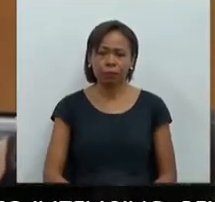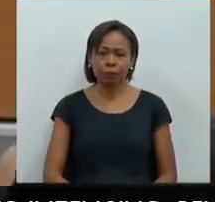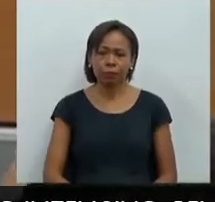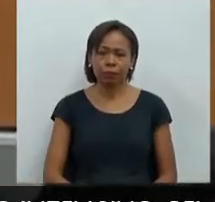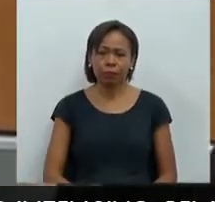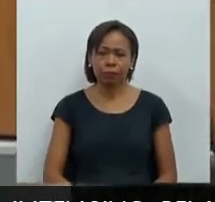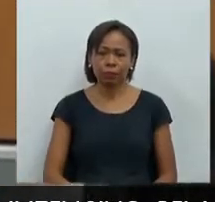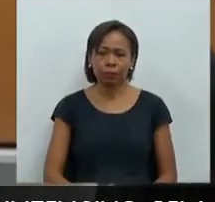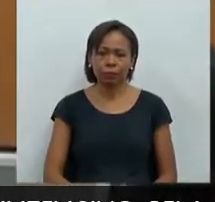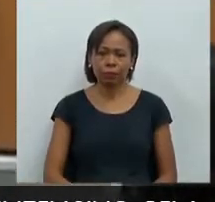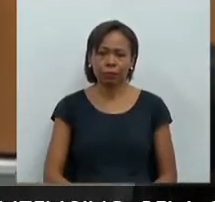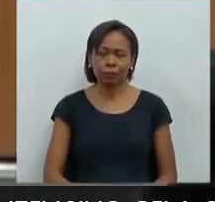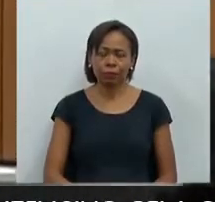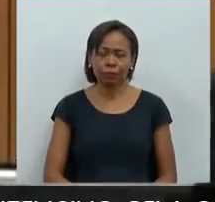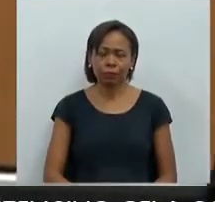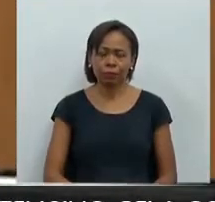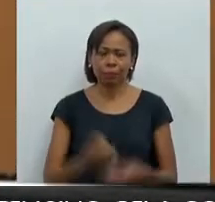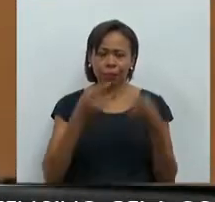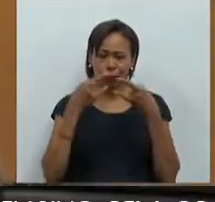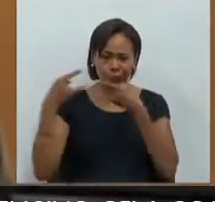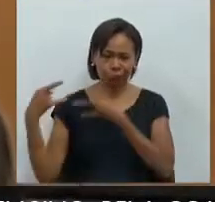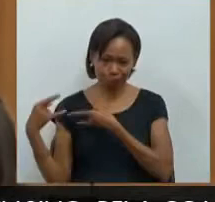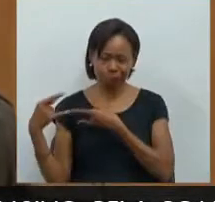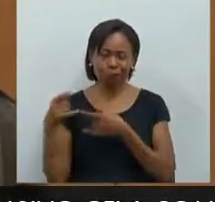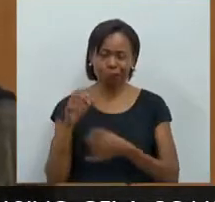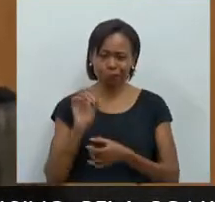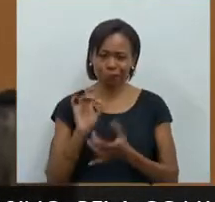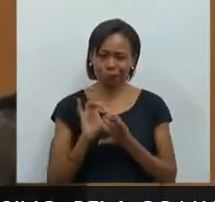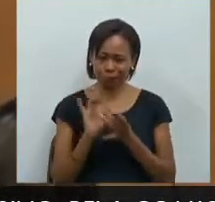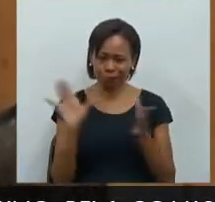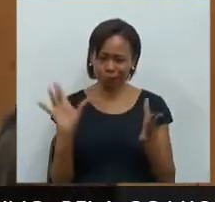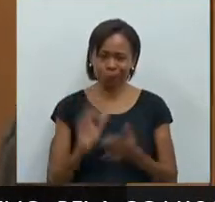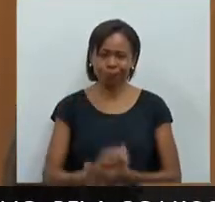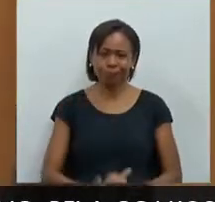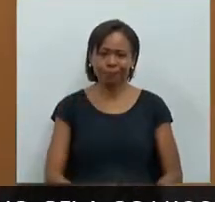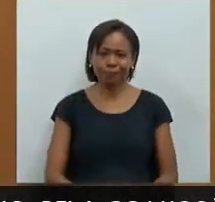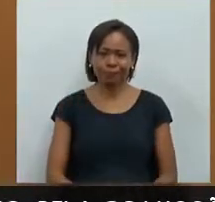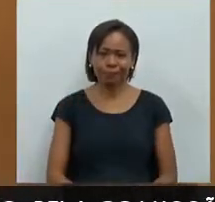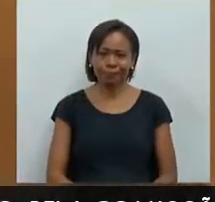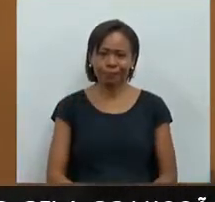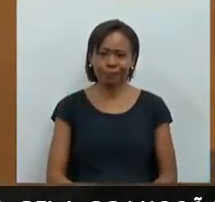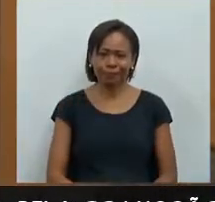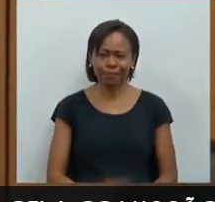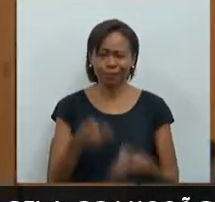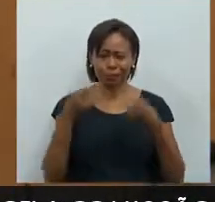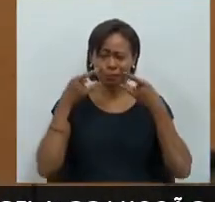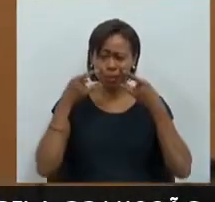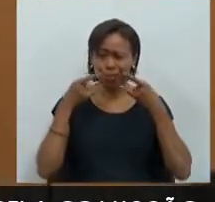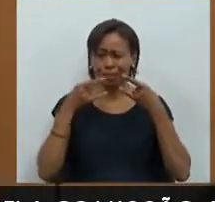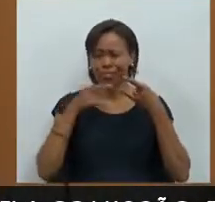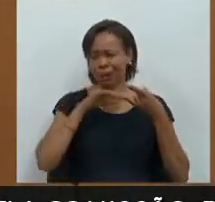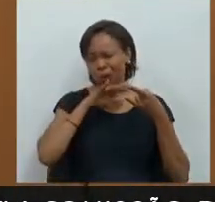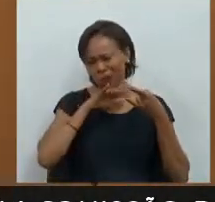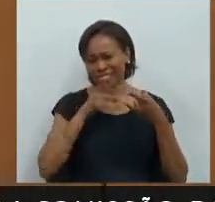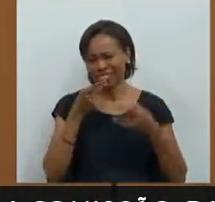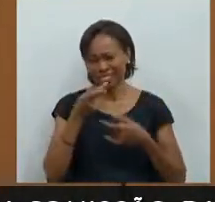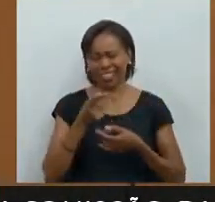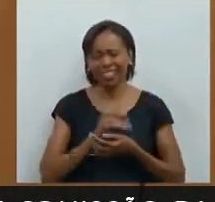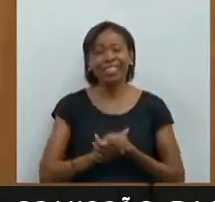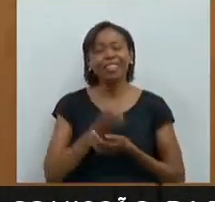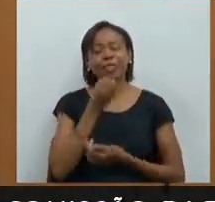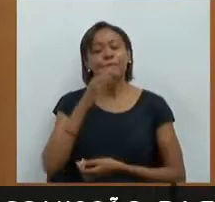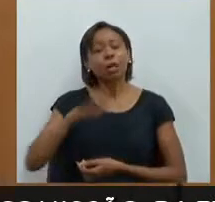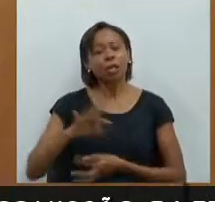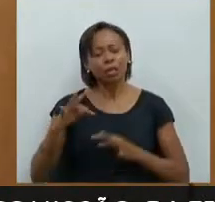Posso tirar a máscara aqui? Sim, por gente, pode. Não, ficou. Eu não consigo falar muito bem. Bom, boa tarde a todos,